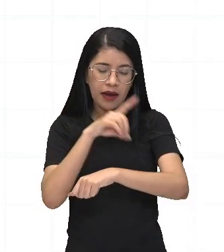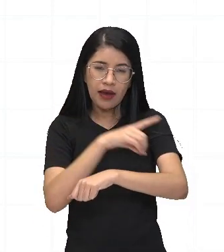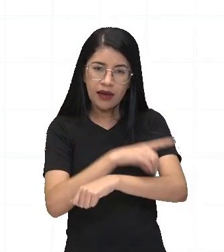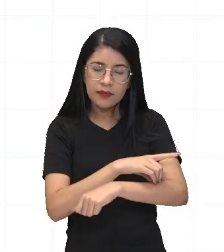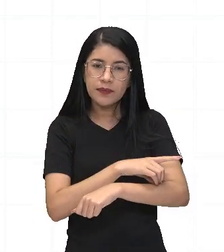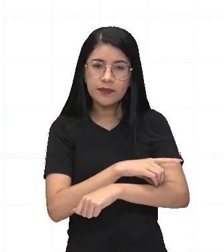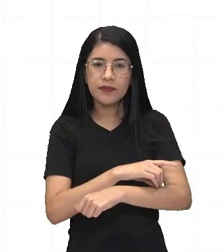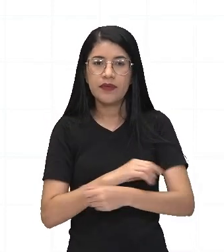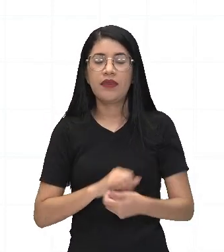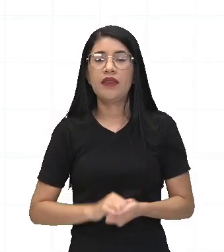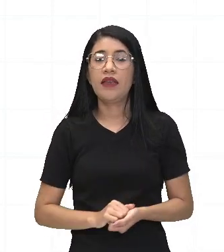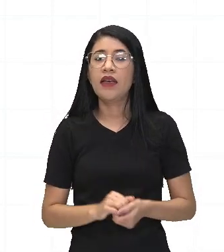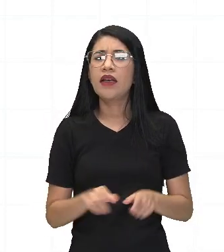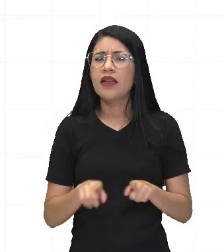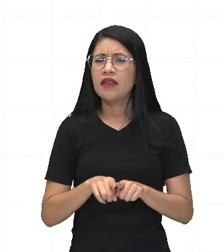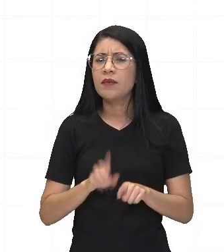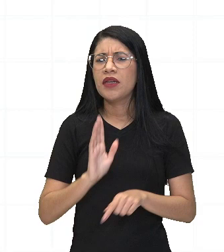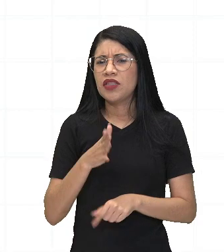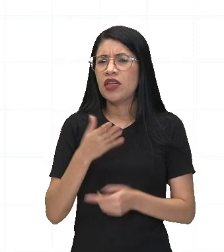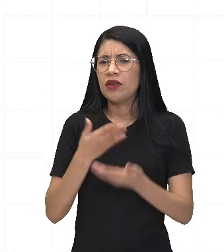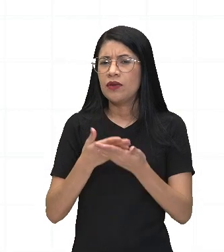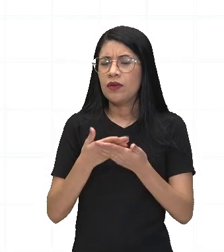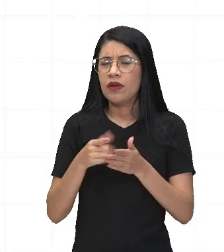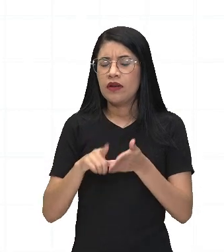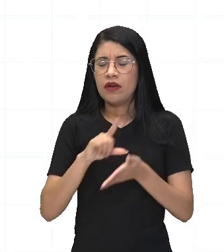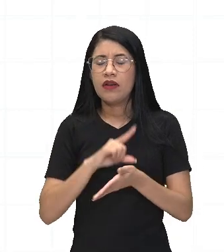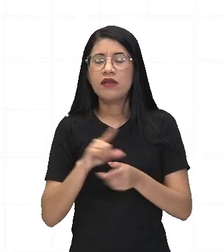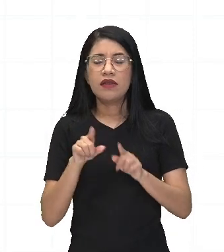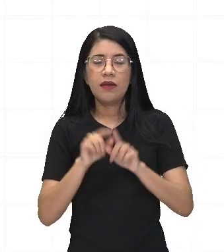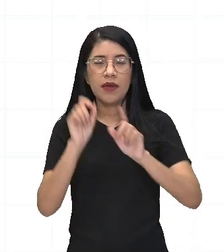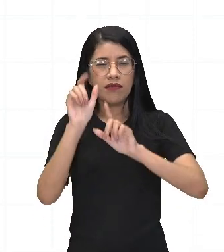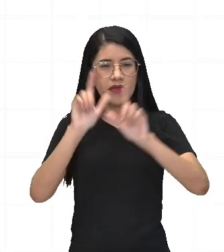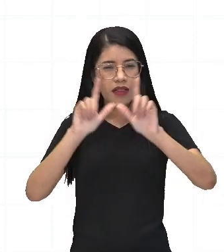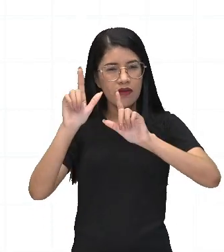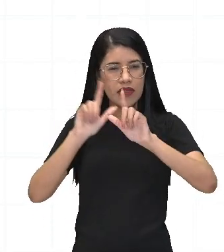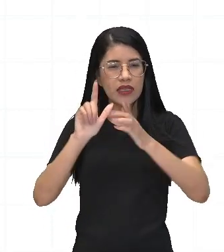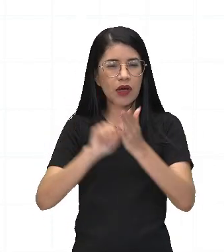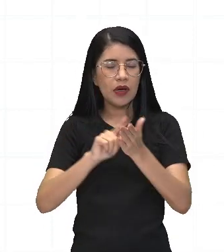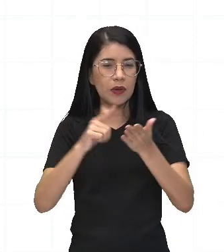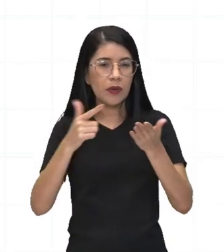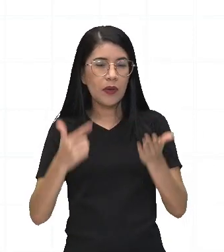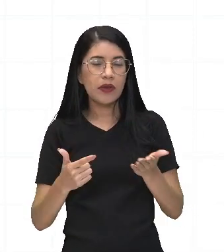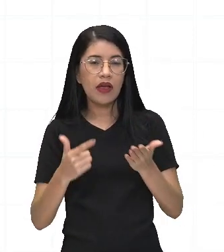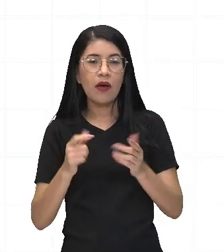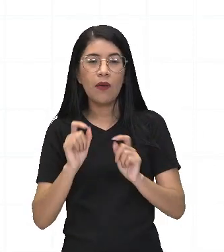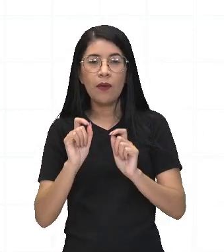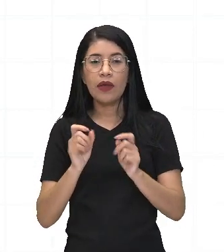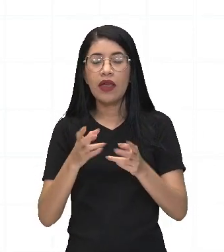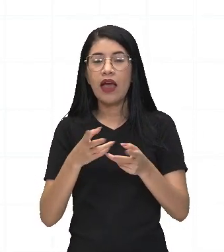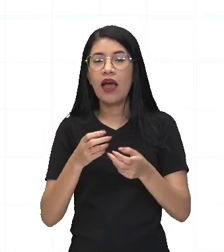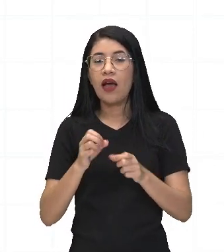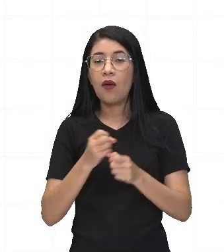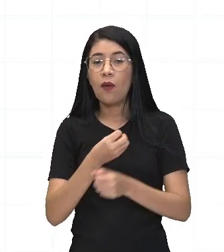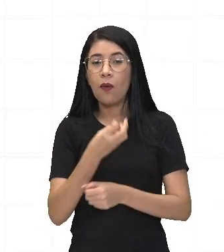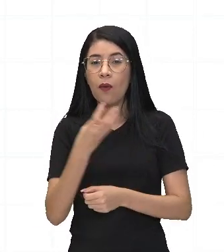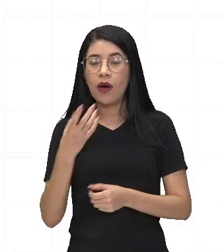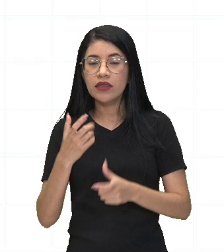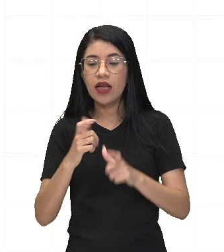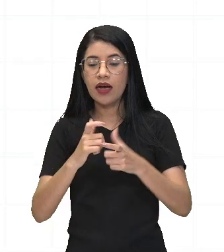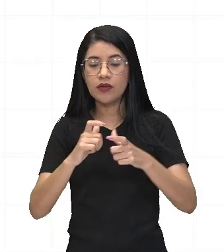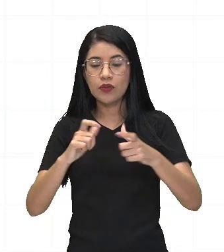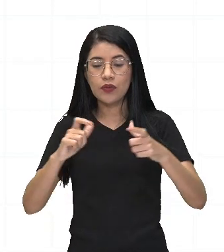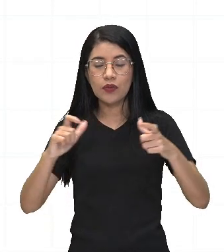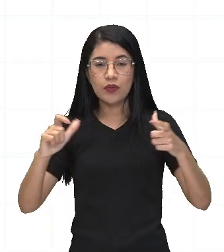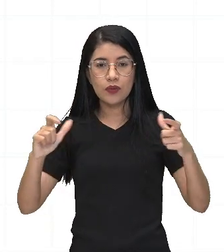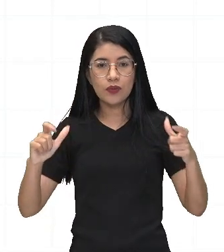ter ouvido pelos jornais, pelos programas de TV, o aumento do número de casos de dengue